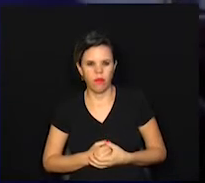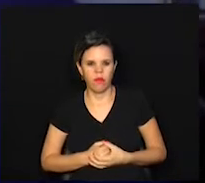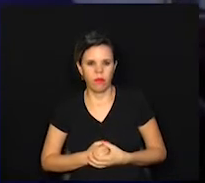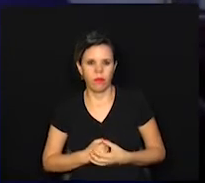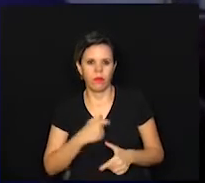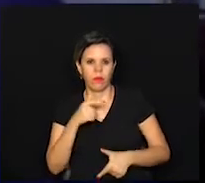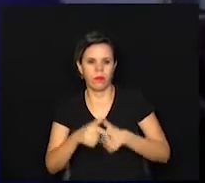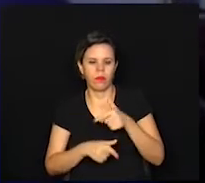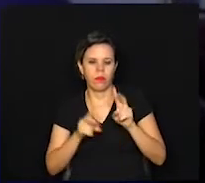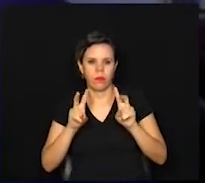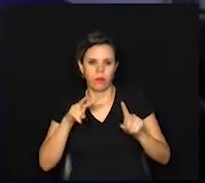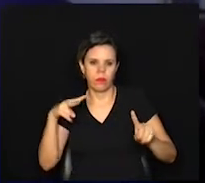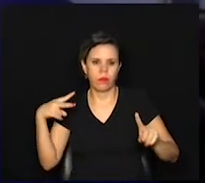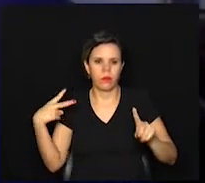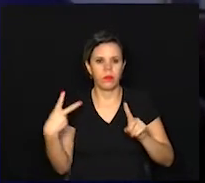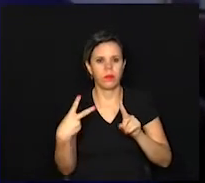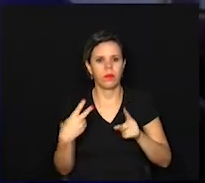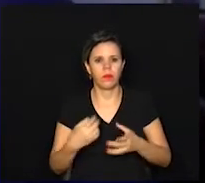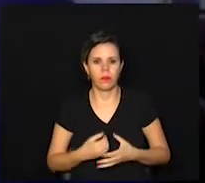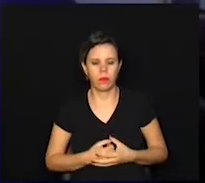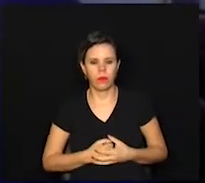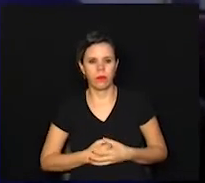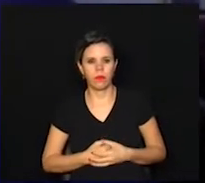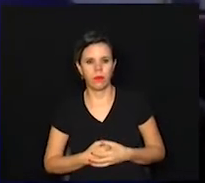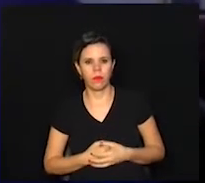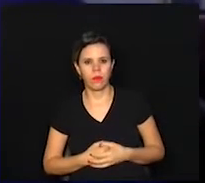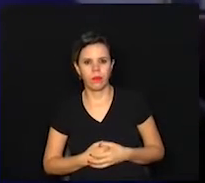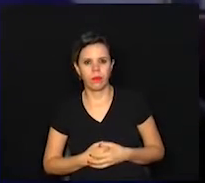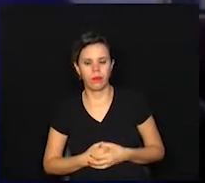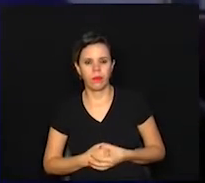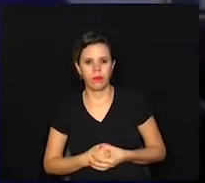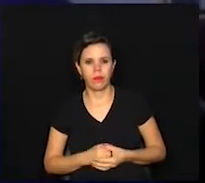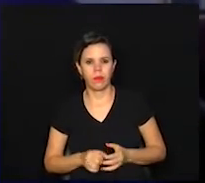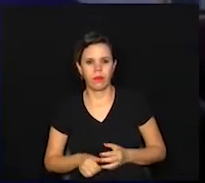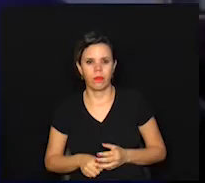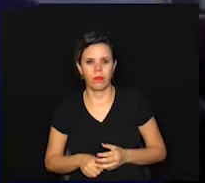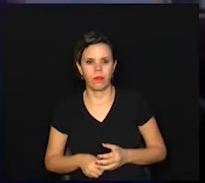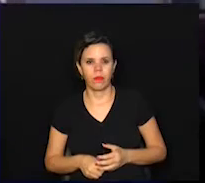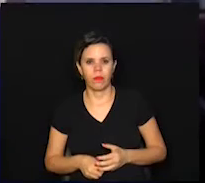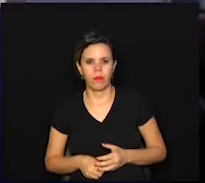trabalhar sobre essa perspectiva, né? Veja bem, tá?